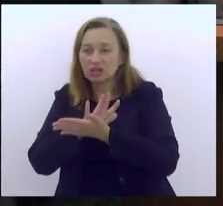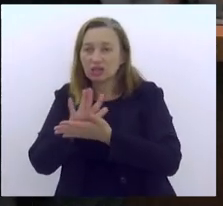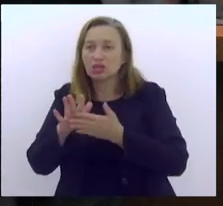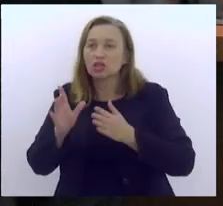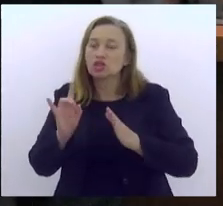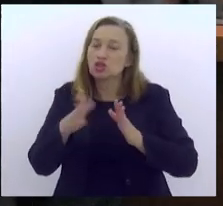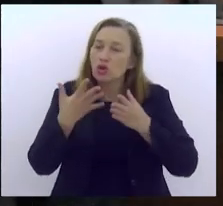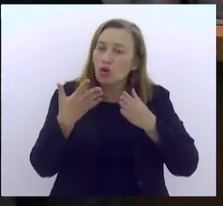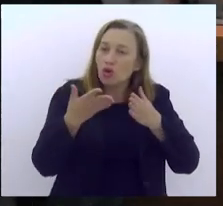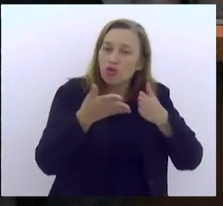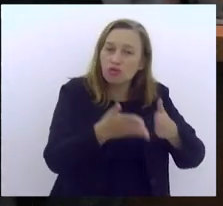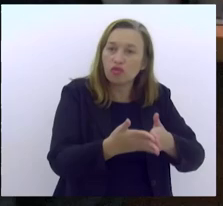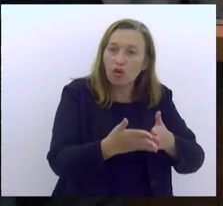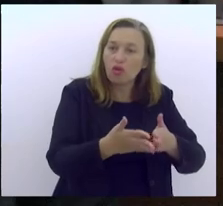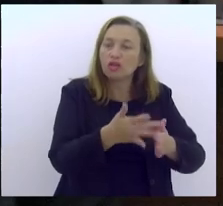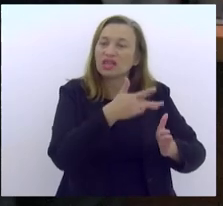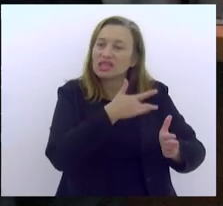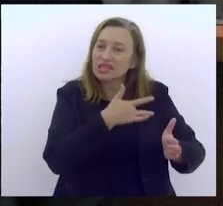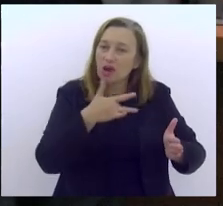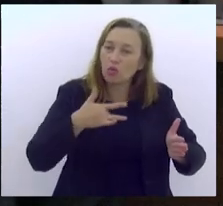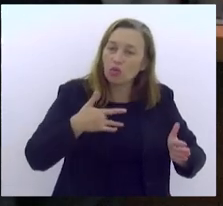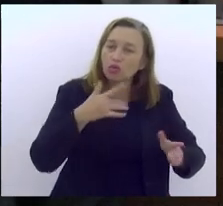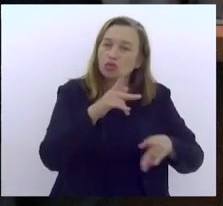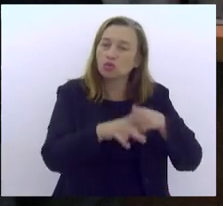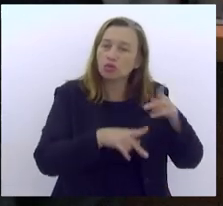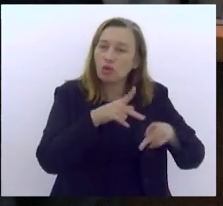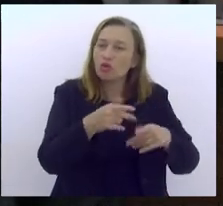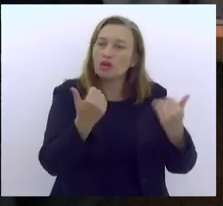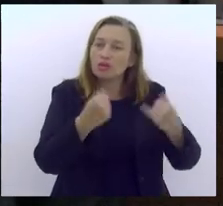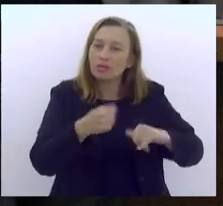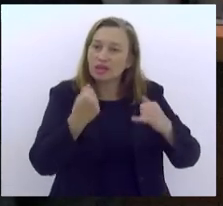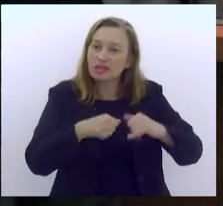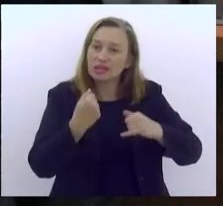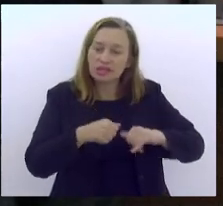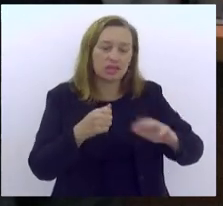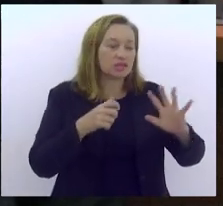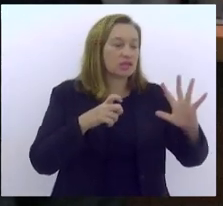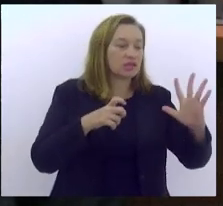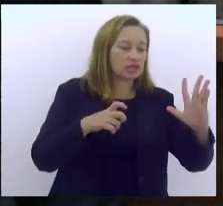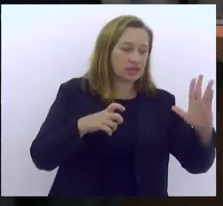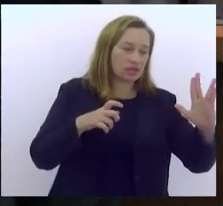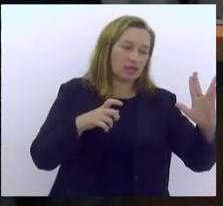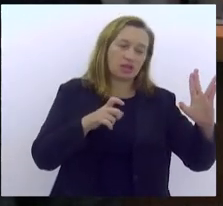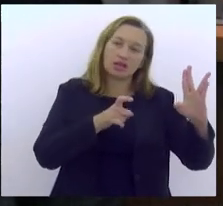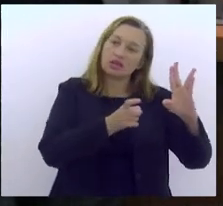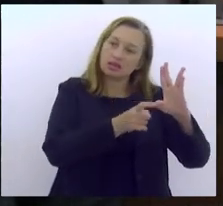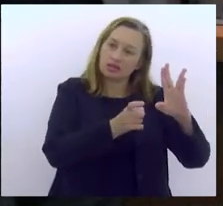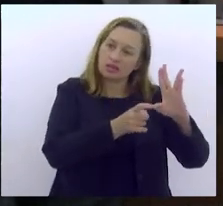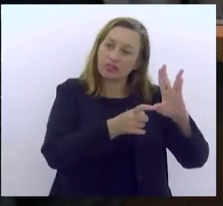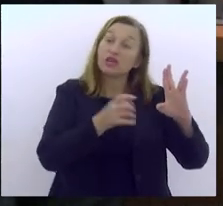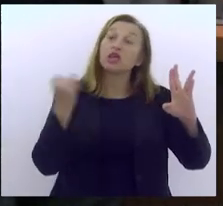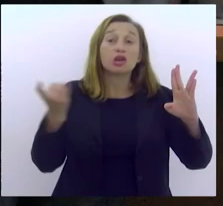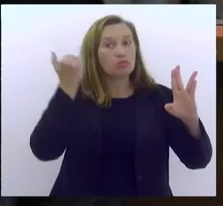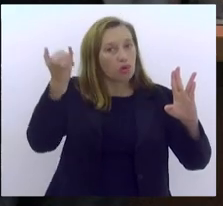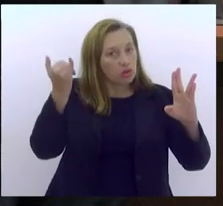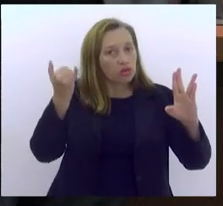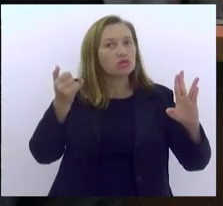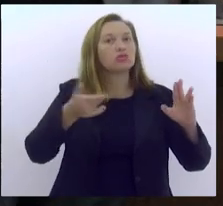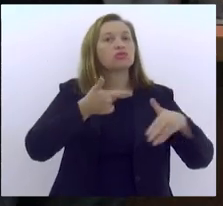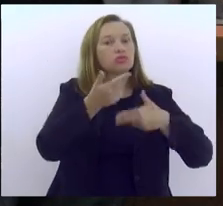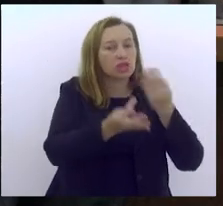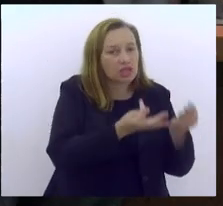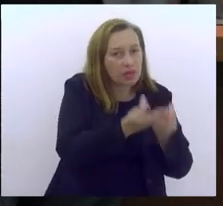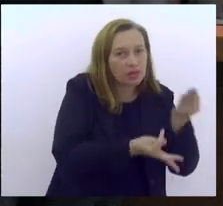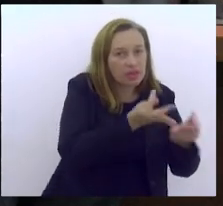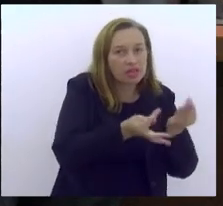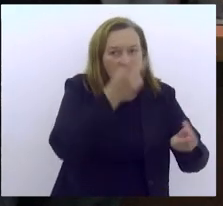a falar da substância ativa, importante para atenuar os efeitos de muitas doenças, importante para o tratamento das pessoas no Rio de Janeiro,